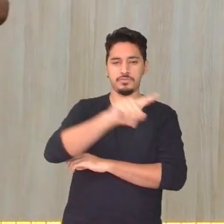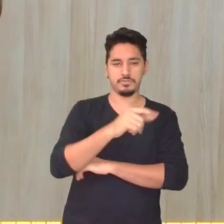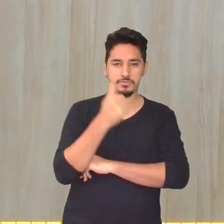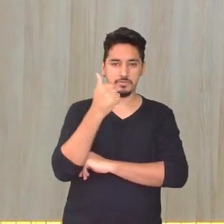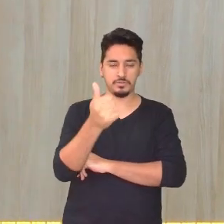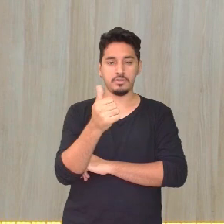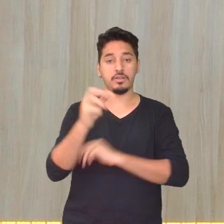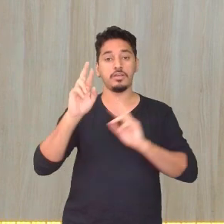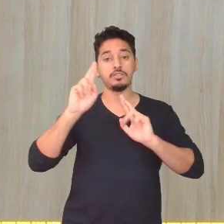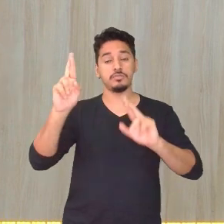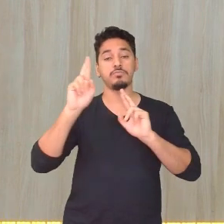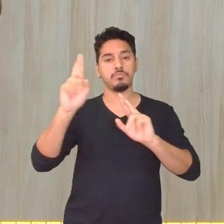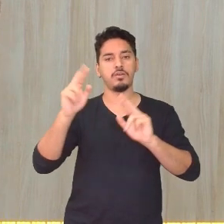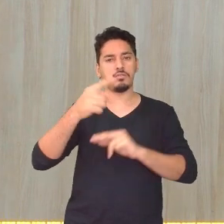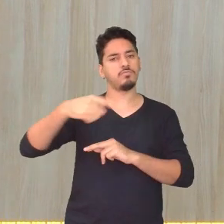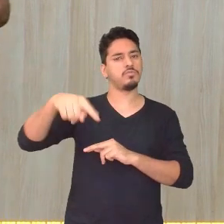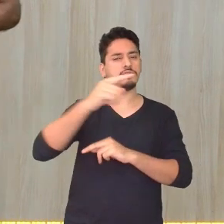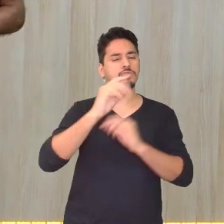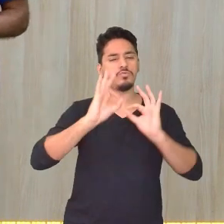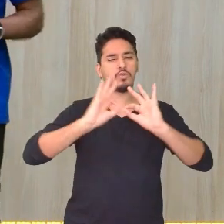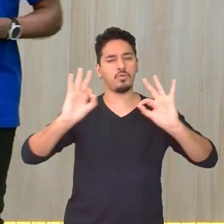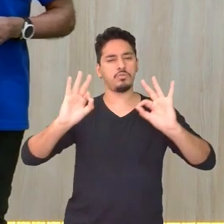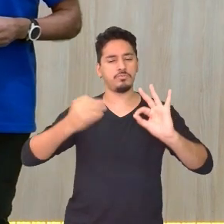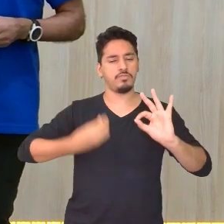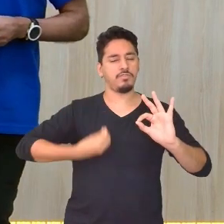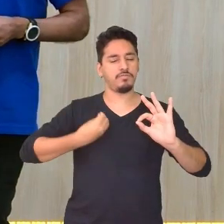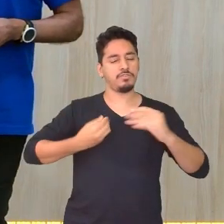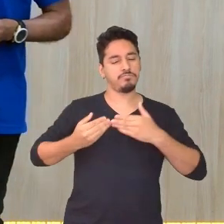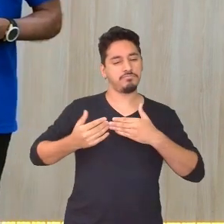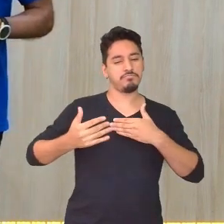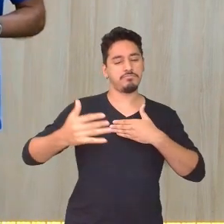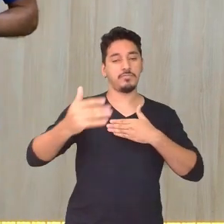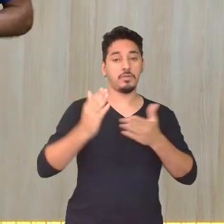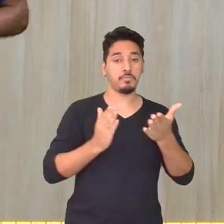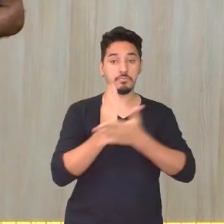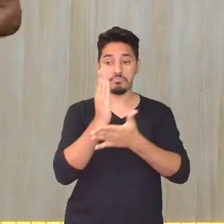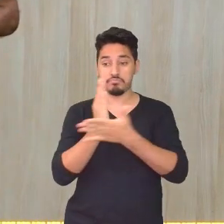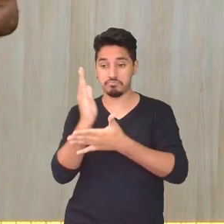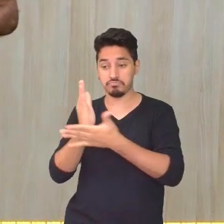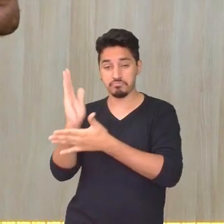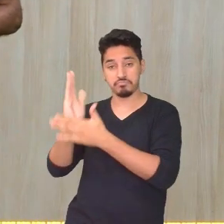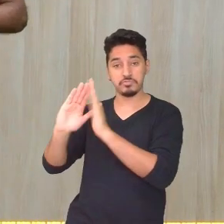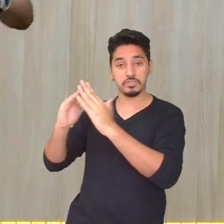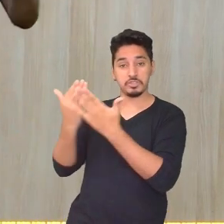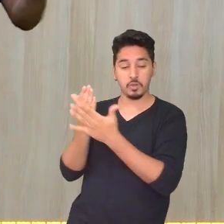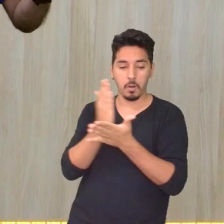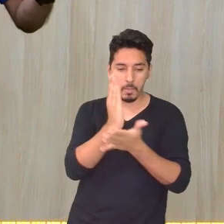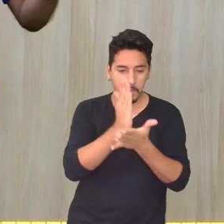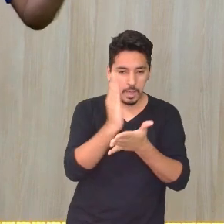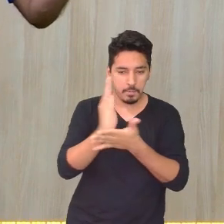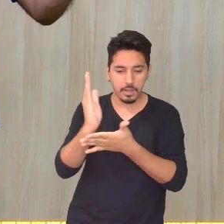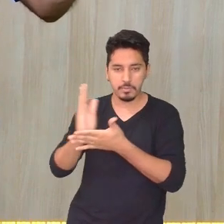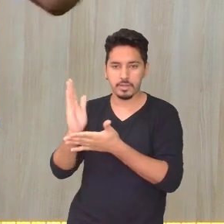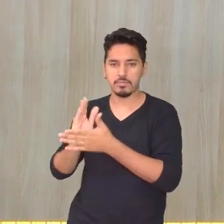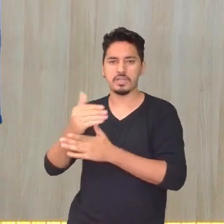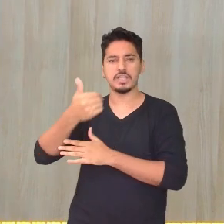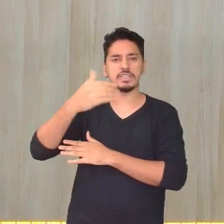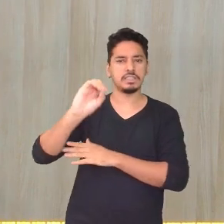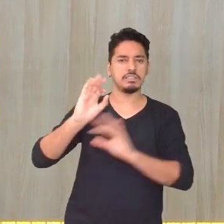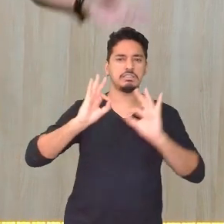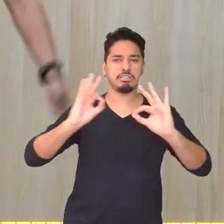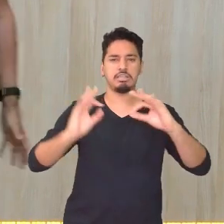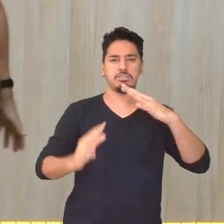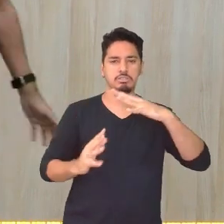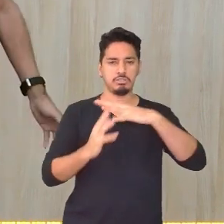bom? Espero o sucesso de cada um de vocês aí com aprovações em massa da galerinha aí da escola, dando aquele 10 massa